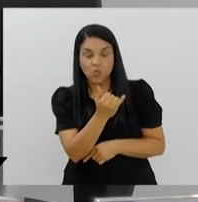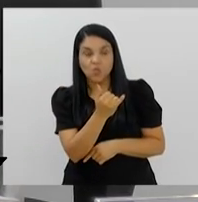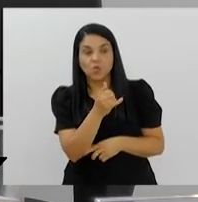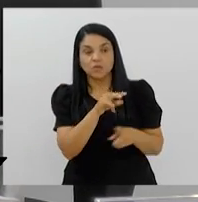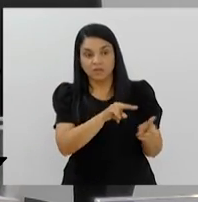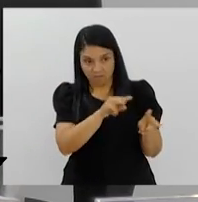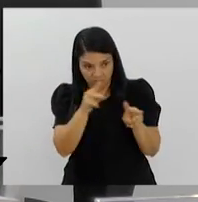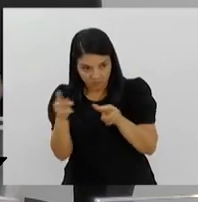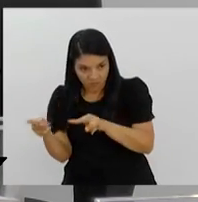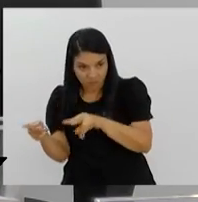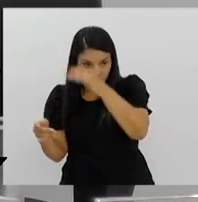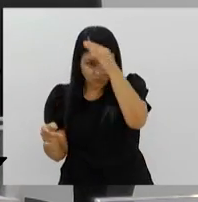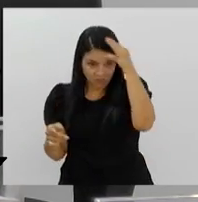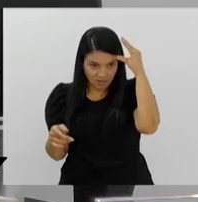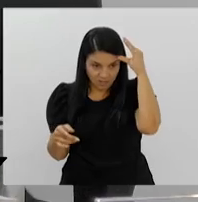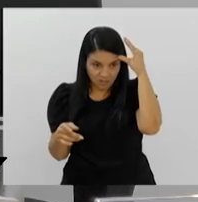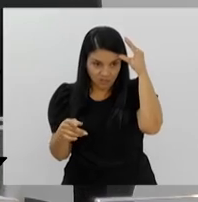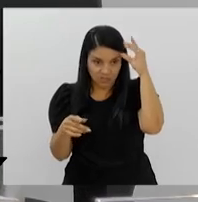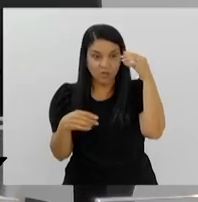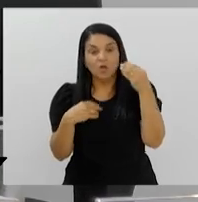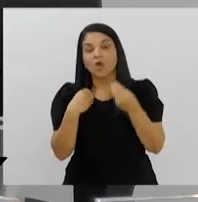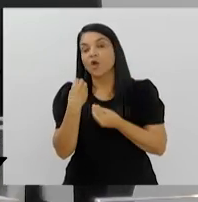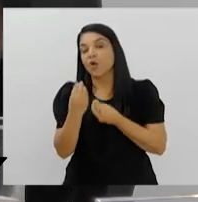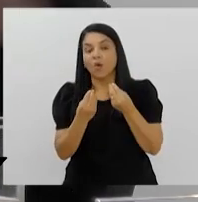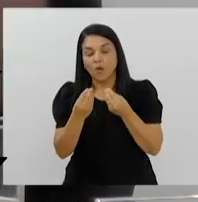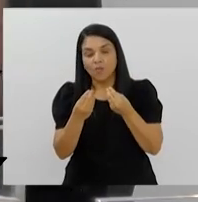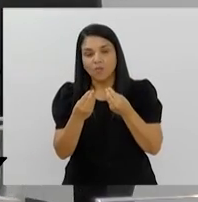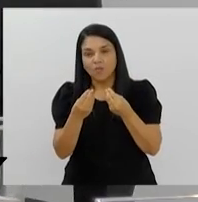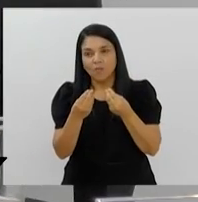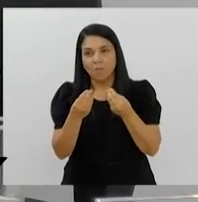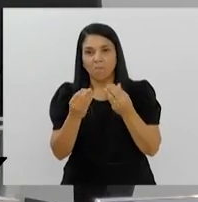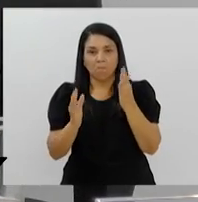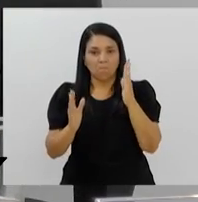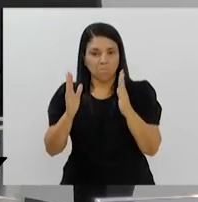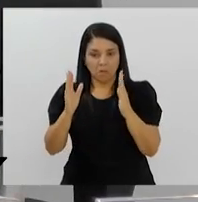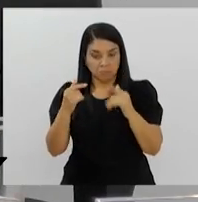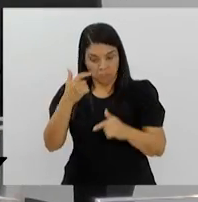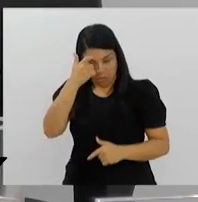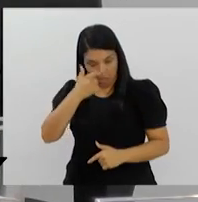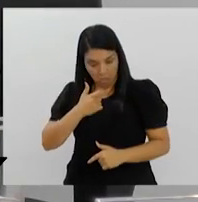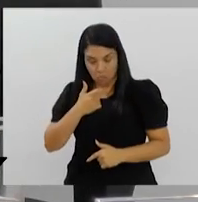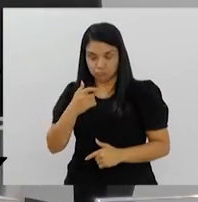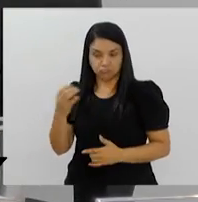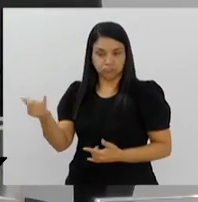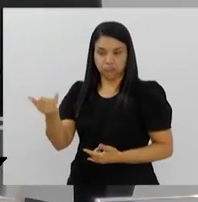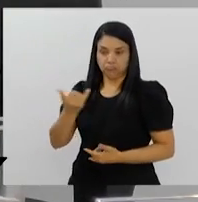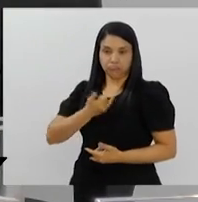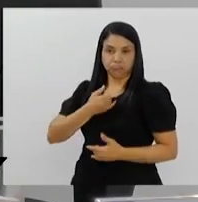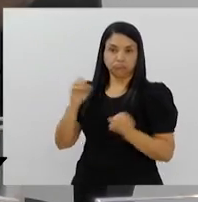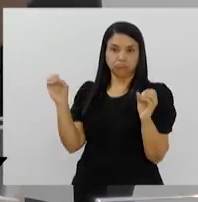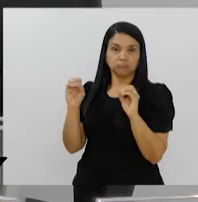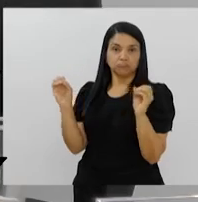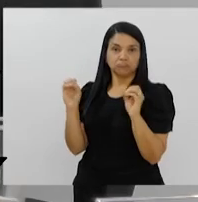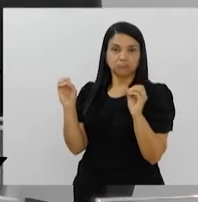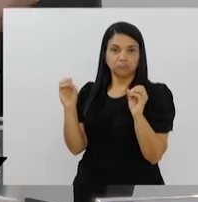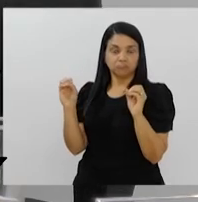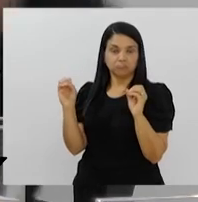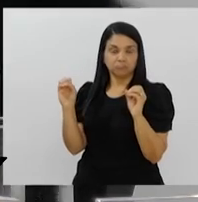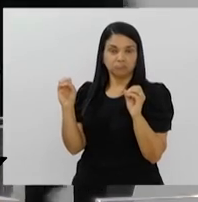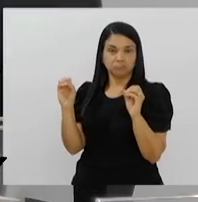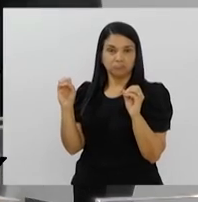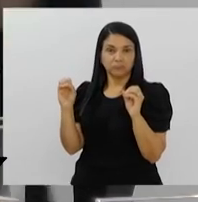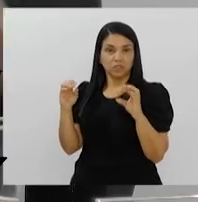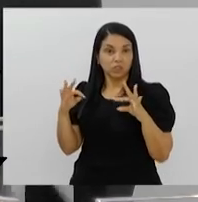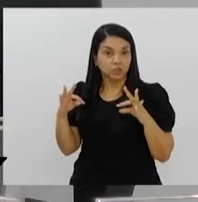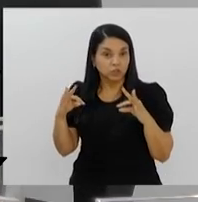forma e com que prazo porque eu pessoalmente não recebi comunicado nenhum e do nada fomos